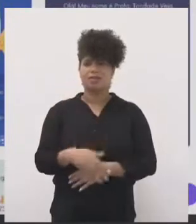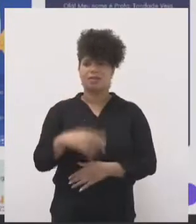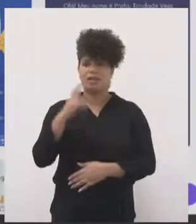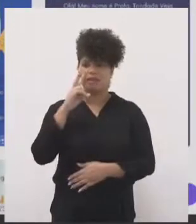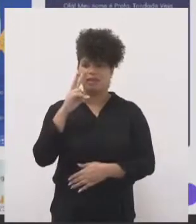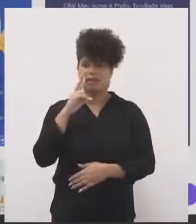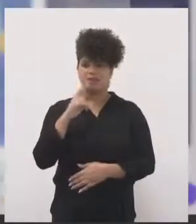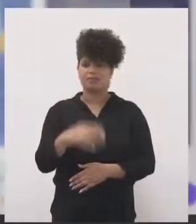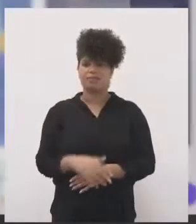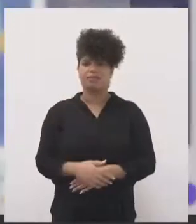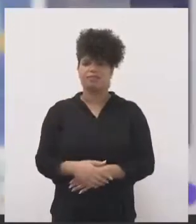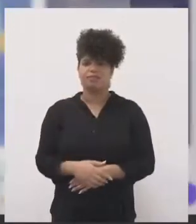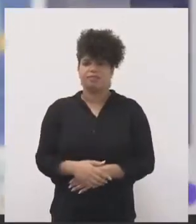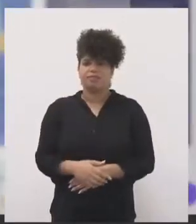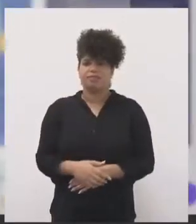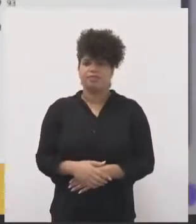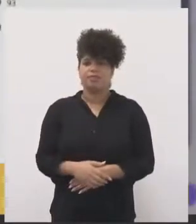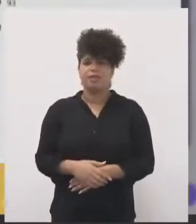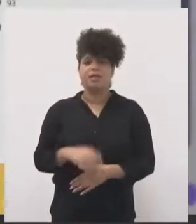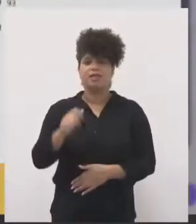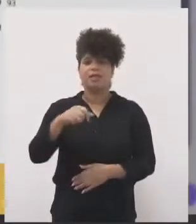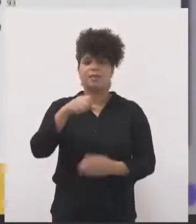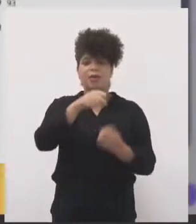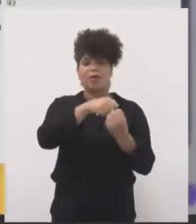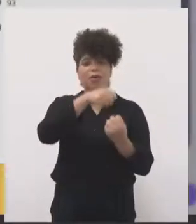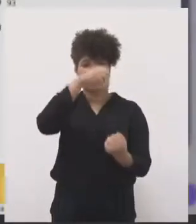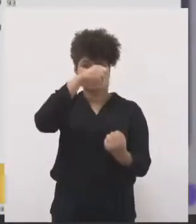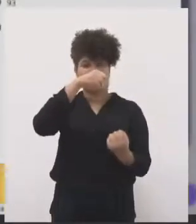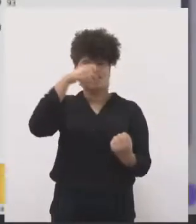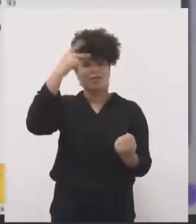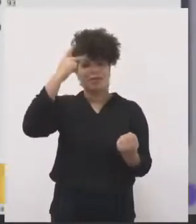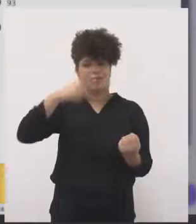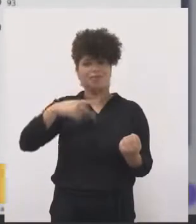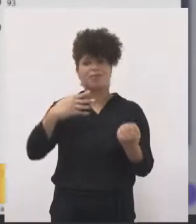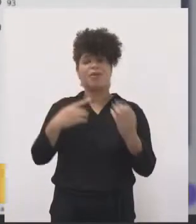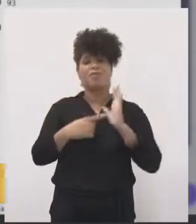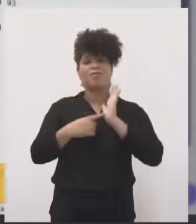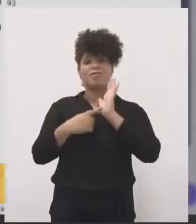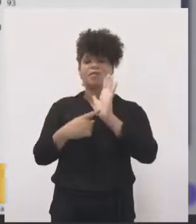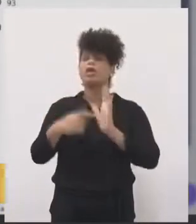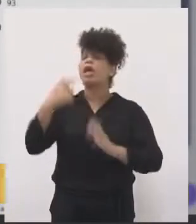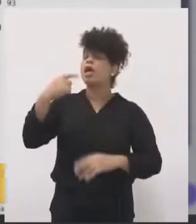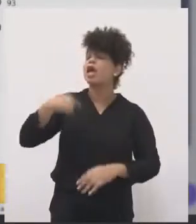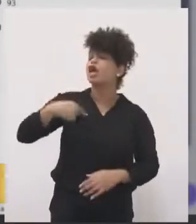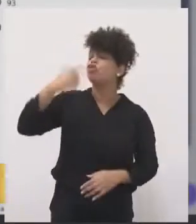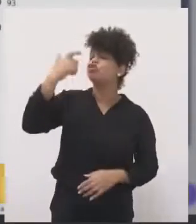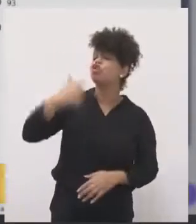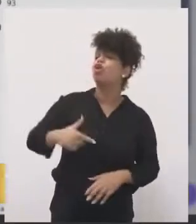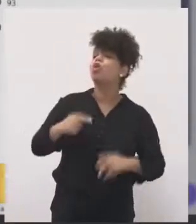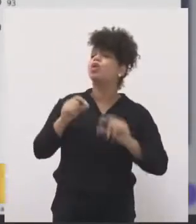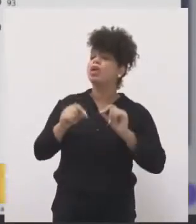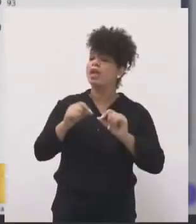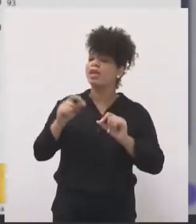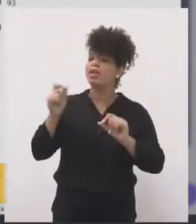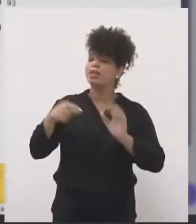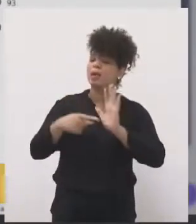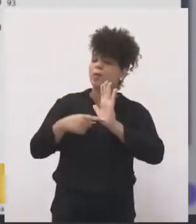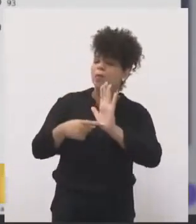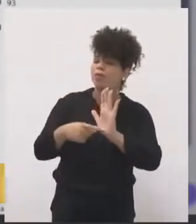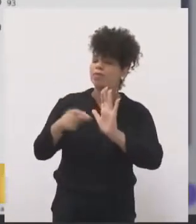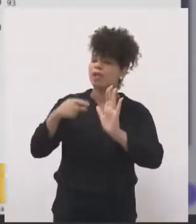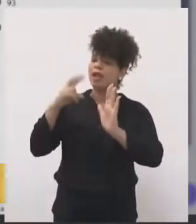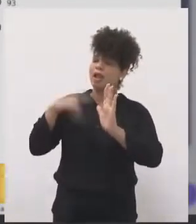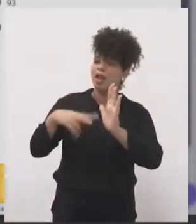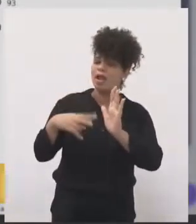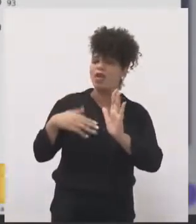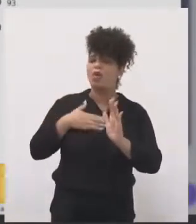aqui. Então, ele pode criar um cartaz se apresentando a sua turma, quem ele é, o que ele gosta de fazer, se ele gosta de ler,